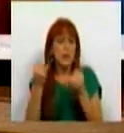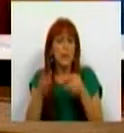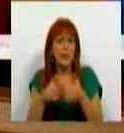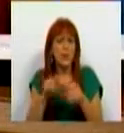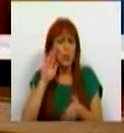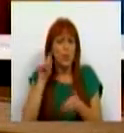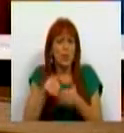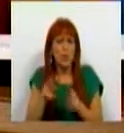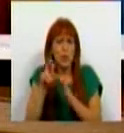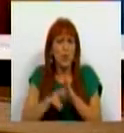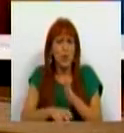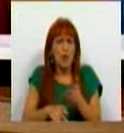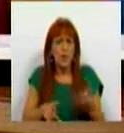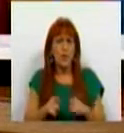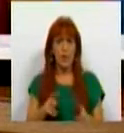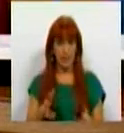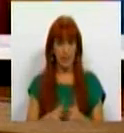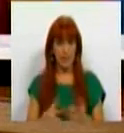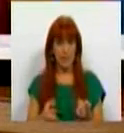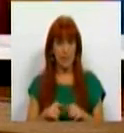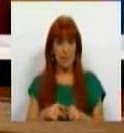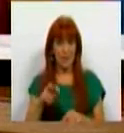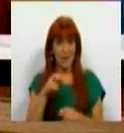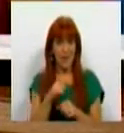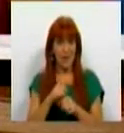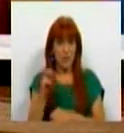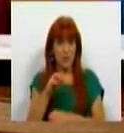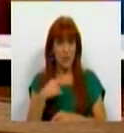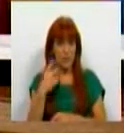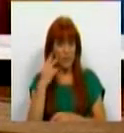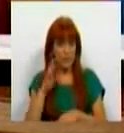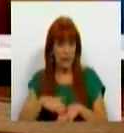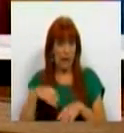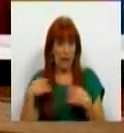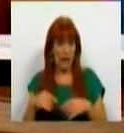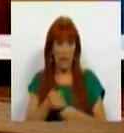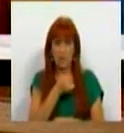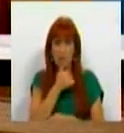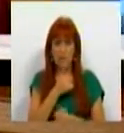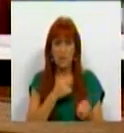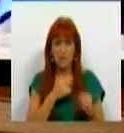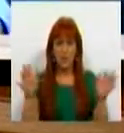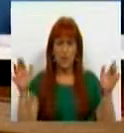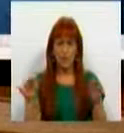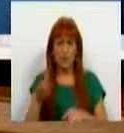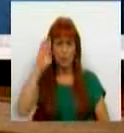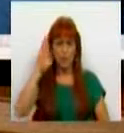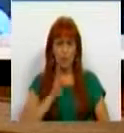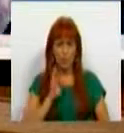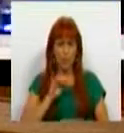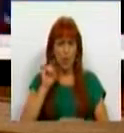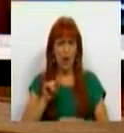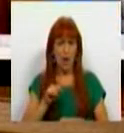do resultado deste relatório, a realidade é que a Teixeira já vive os efeitos da decisão de redução de efetivos